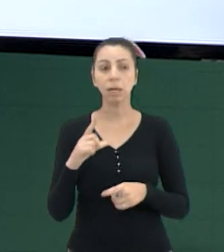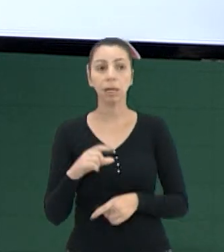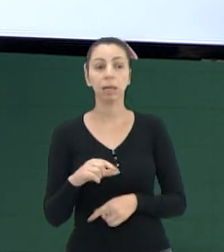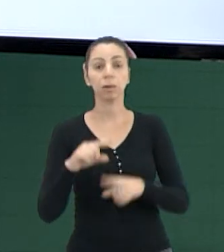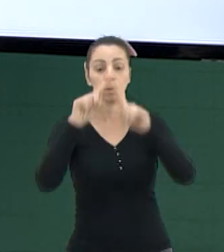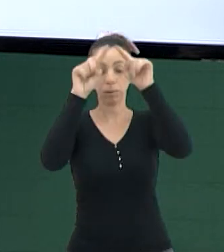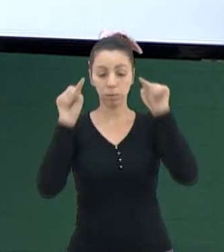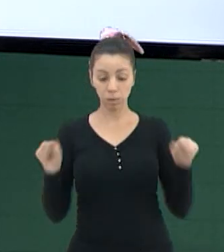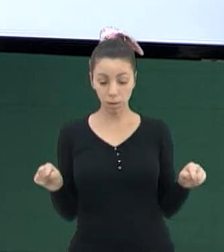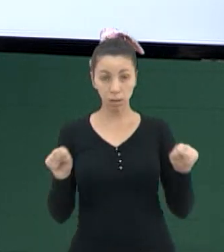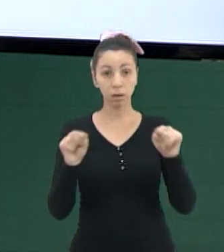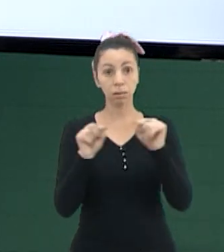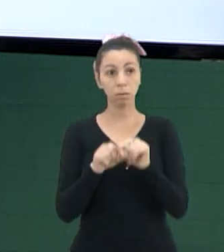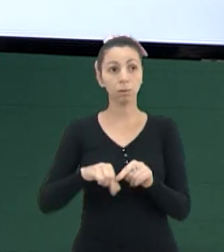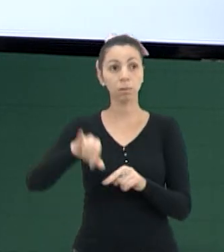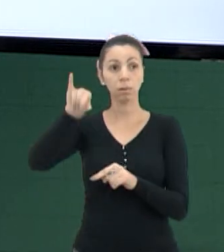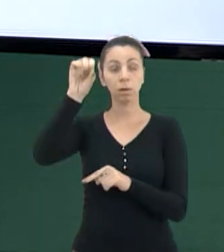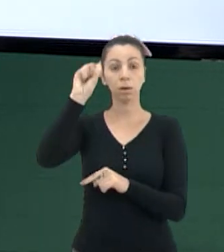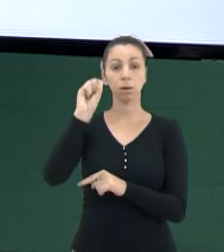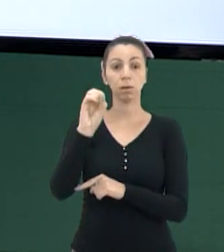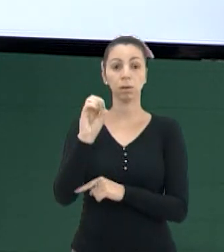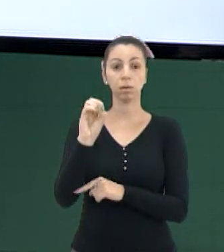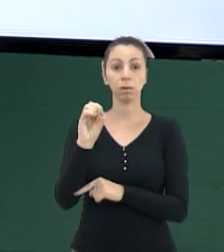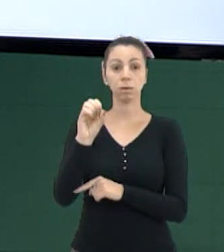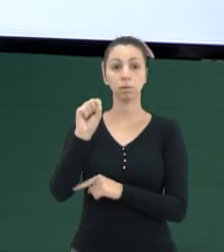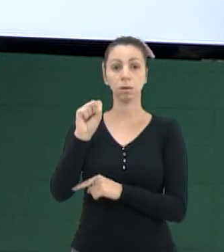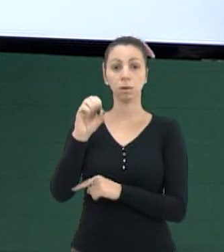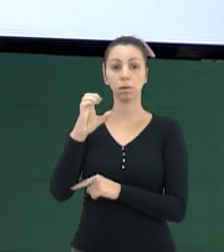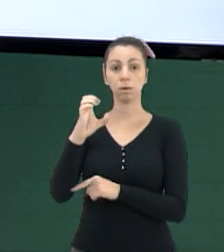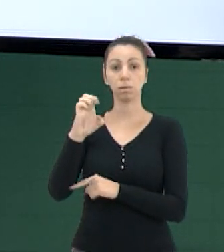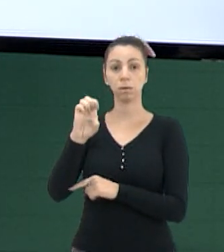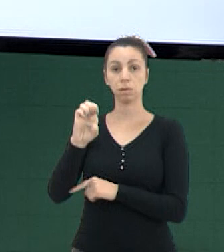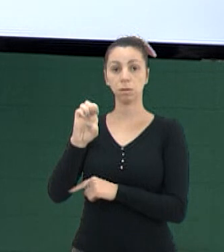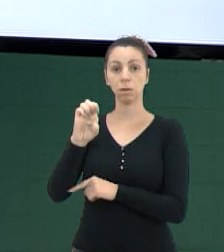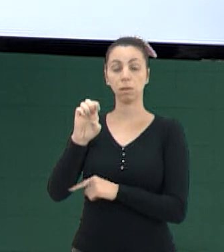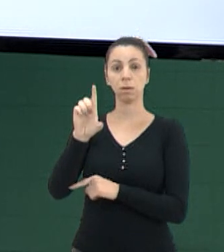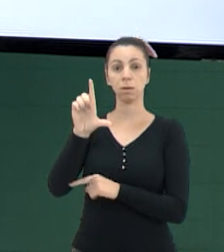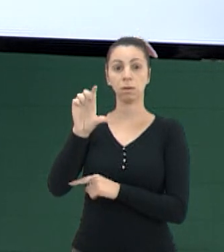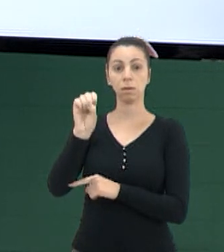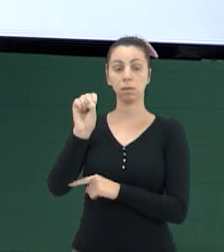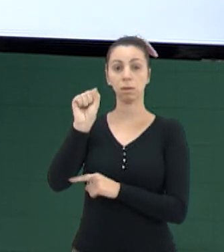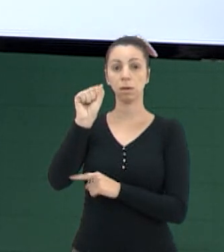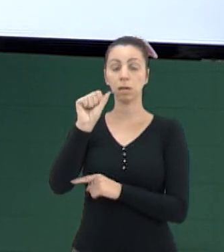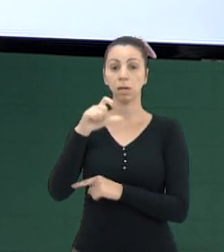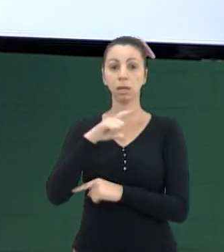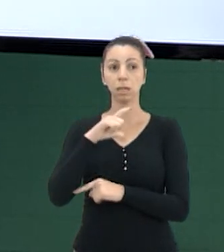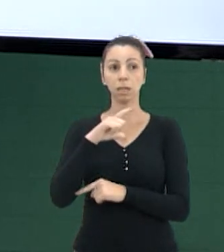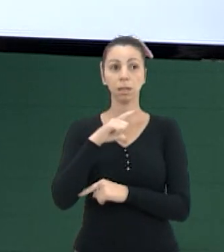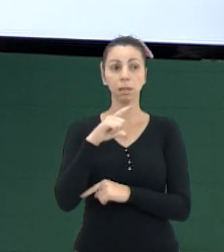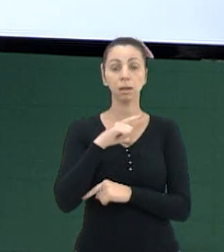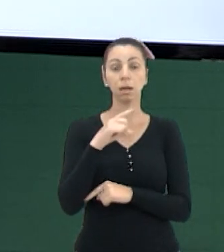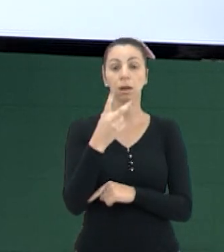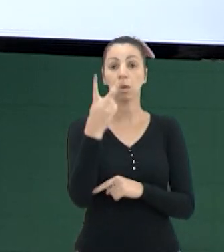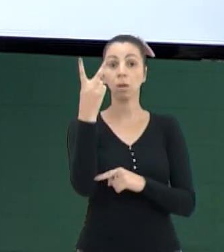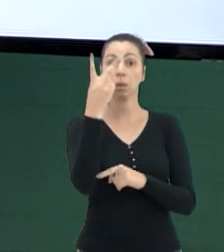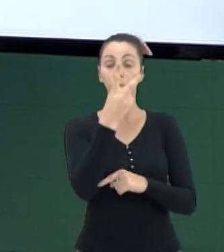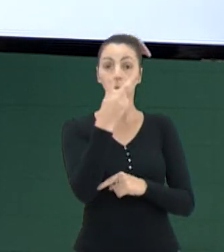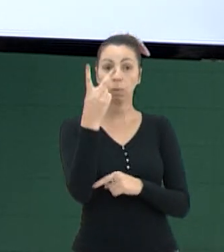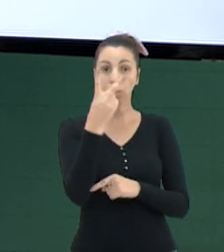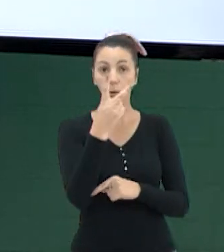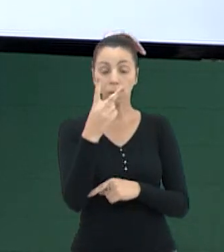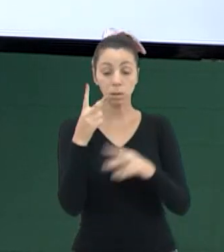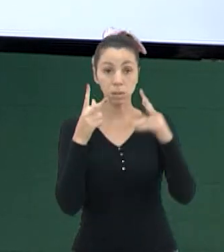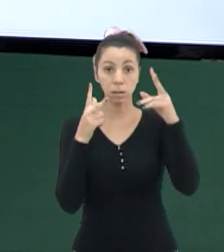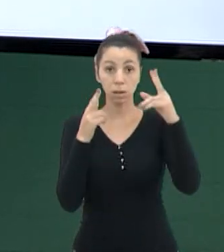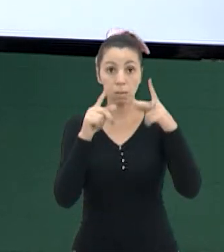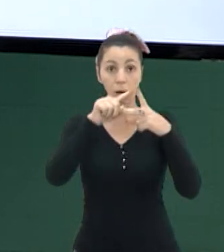ele tem dois lados iguais. Então, a medida dos dois ângulos que são opostos a esse ângulo de